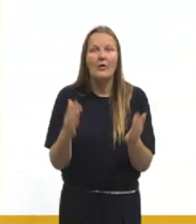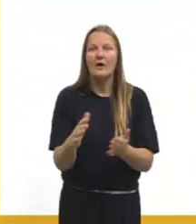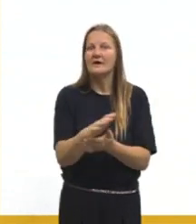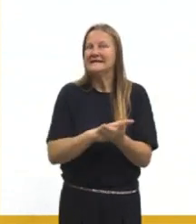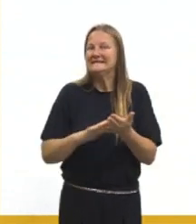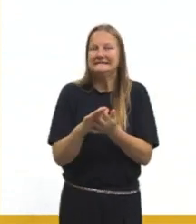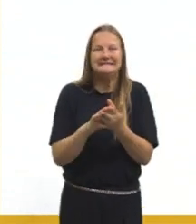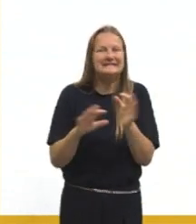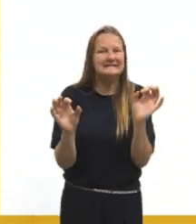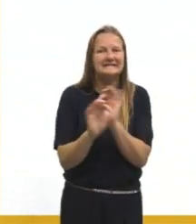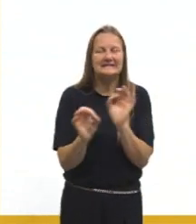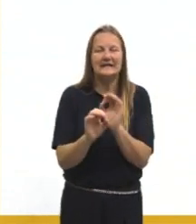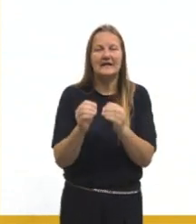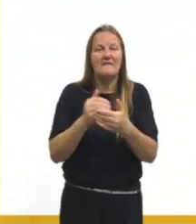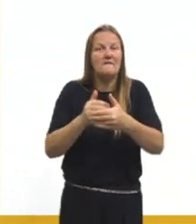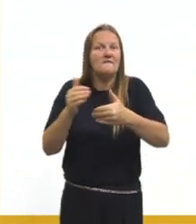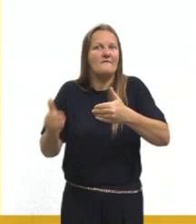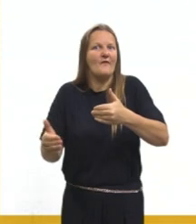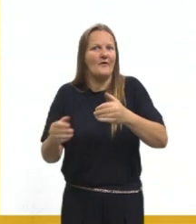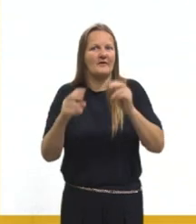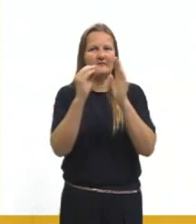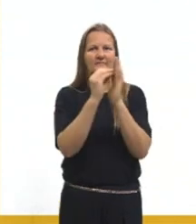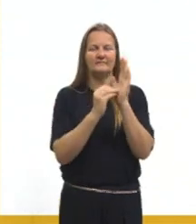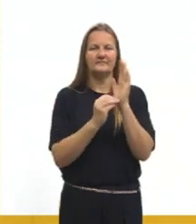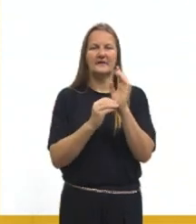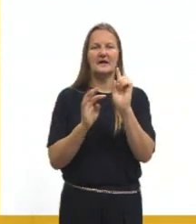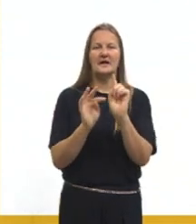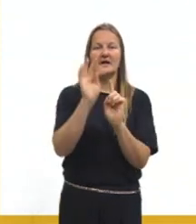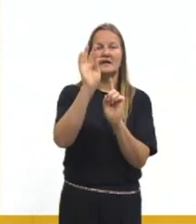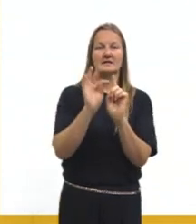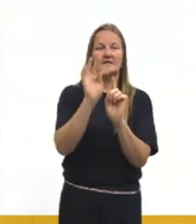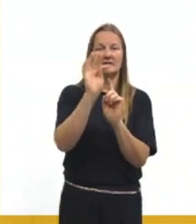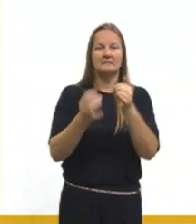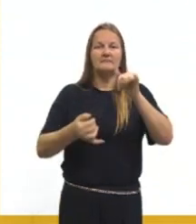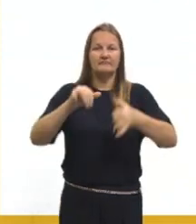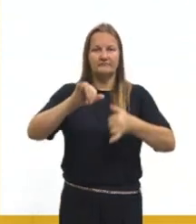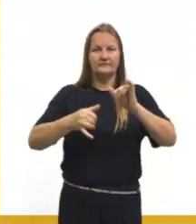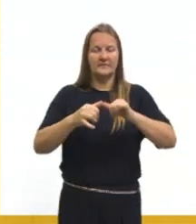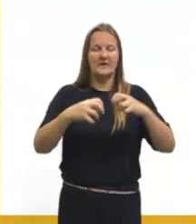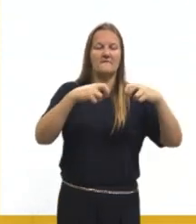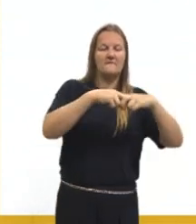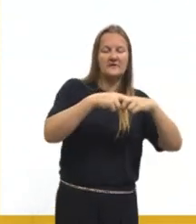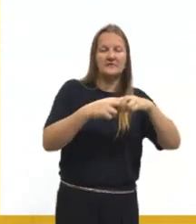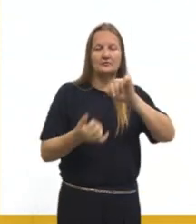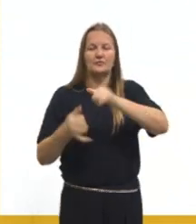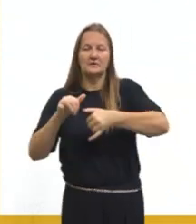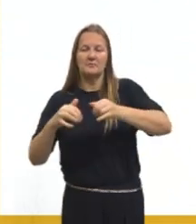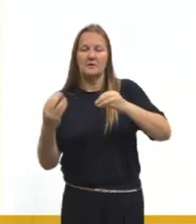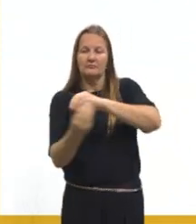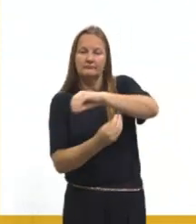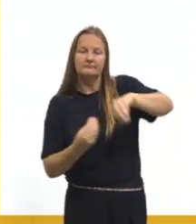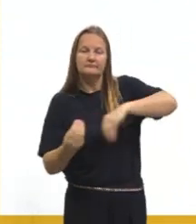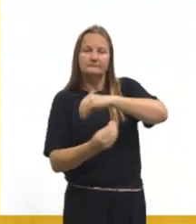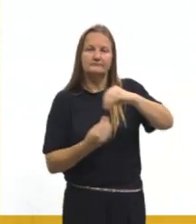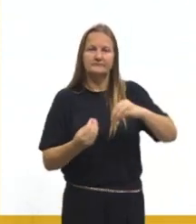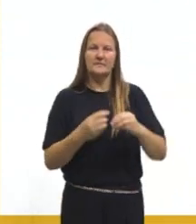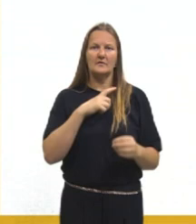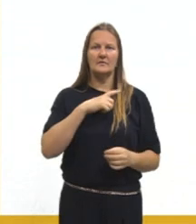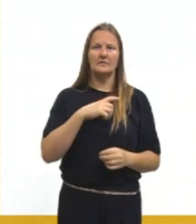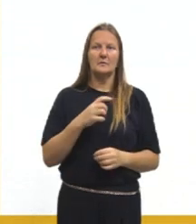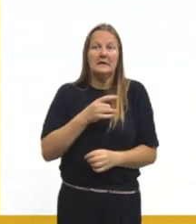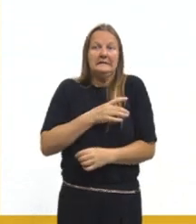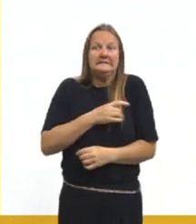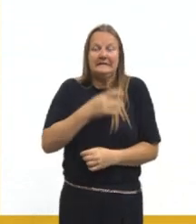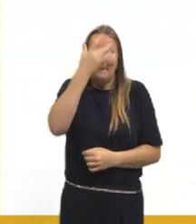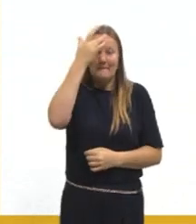ficaram também de Fora termoquímica que é um conteúdo de físico-química que os alunos também tem essa temem